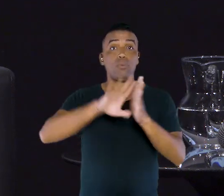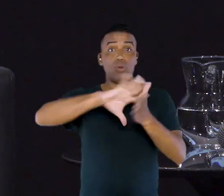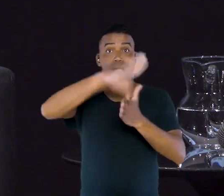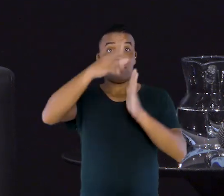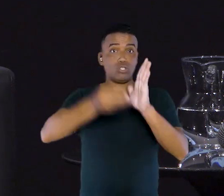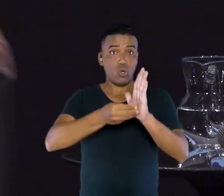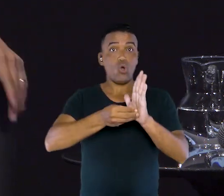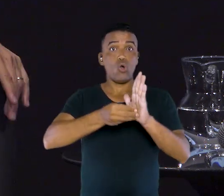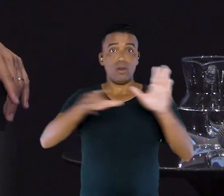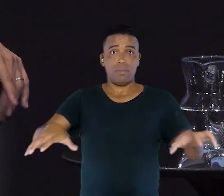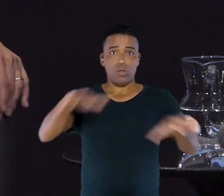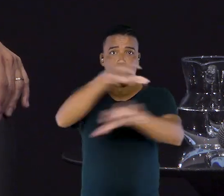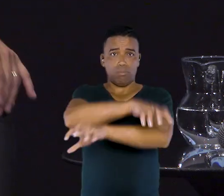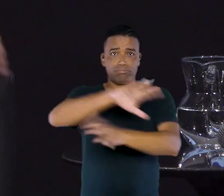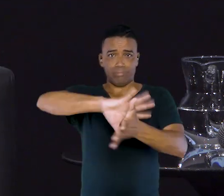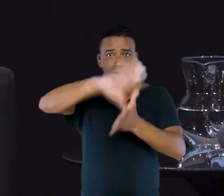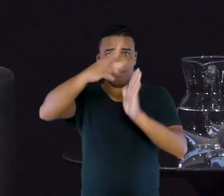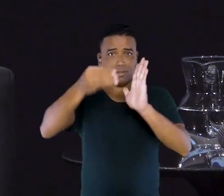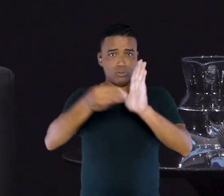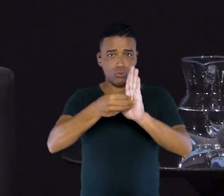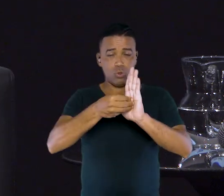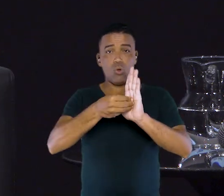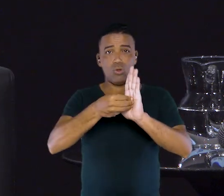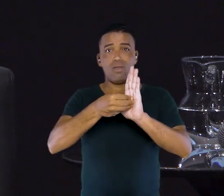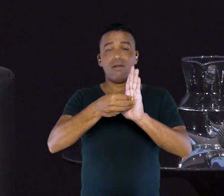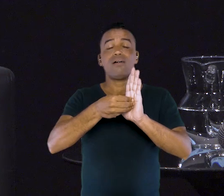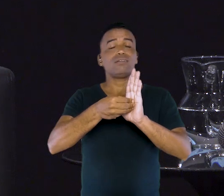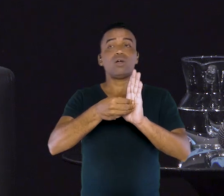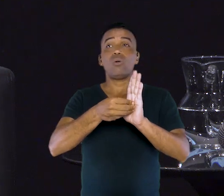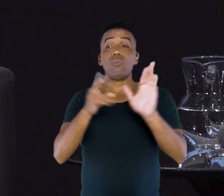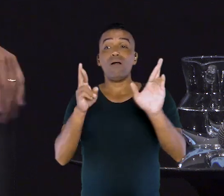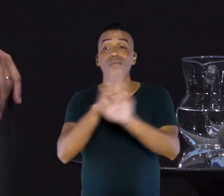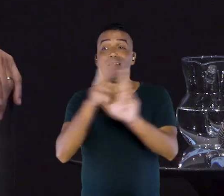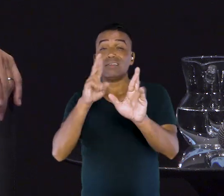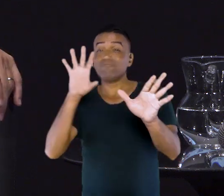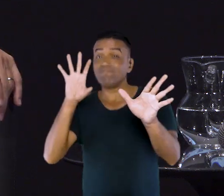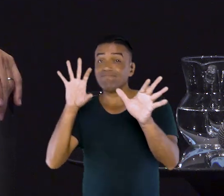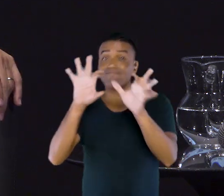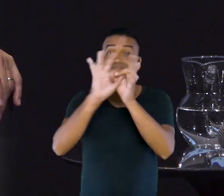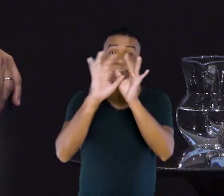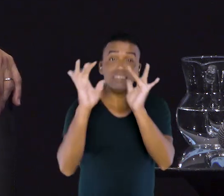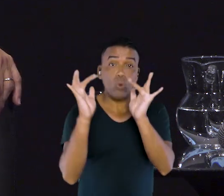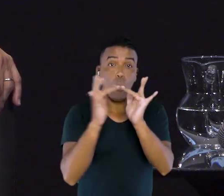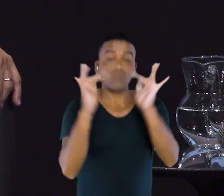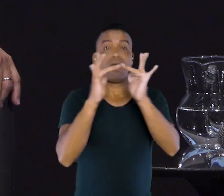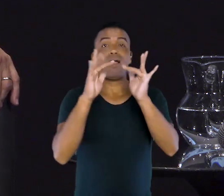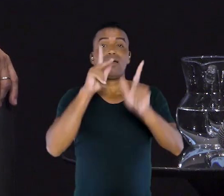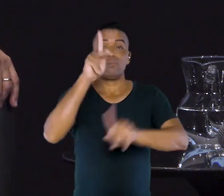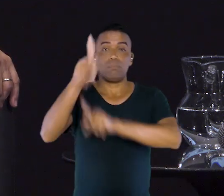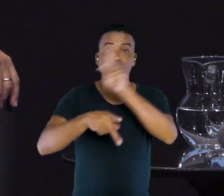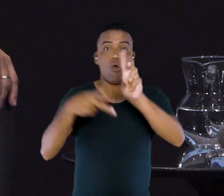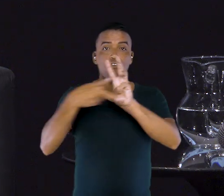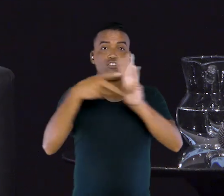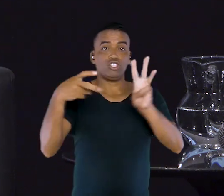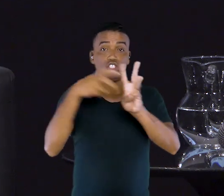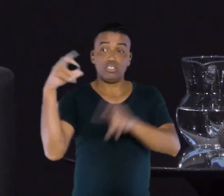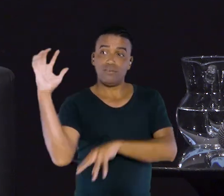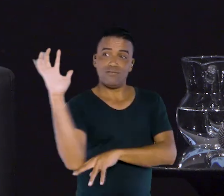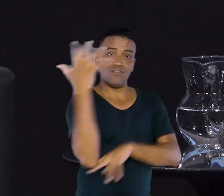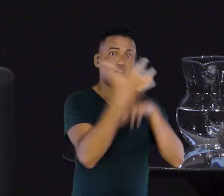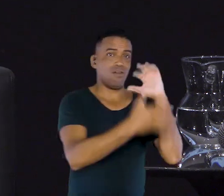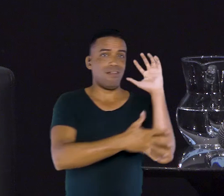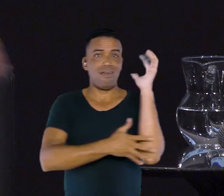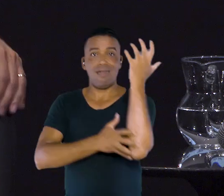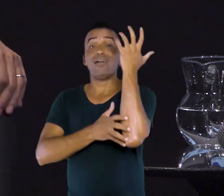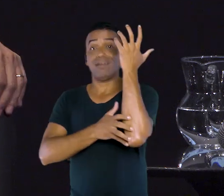Amazônia, que as evidências mostram para nós que essa relação é muito íntima, né, dos povos indígenas com a